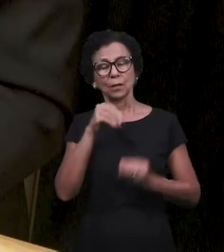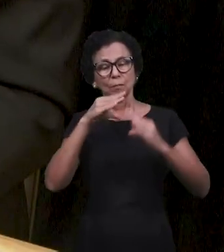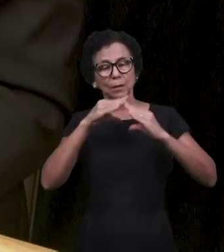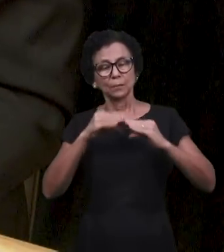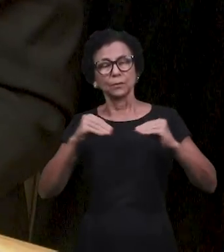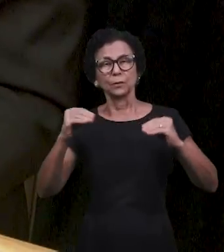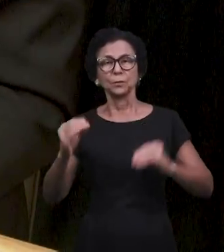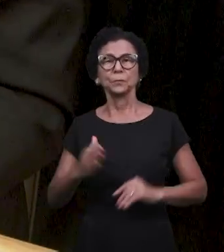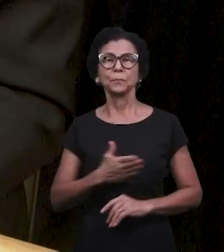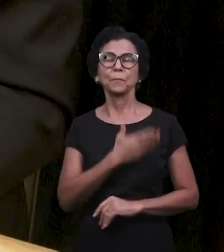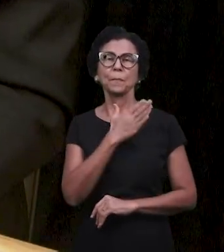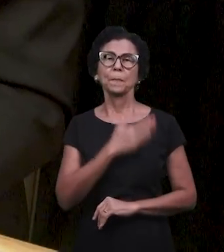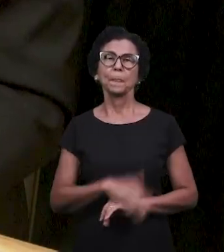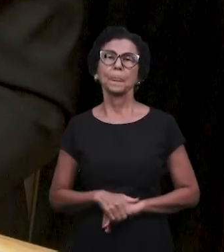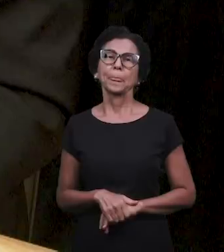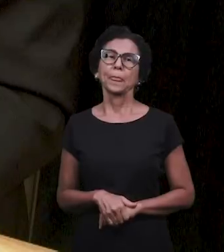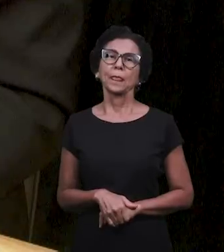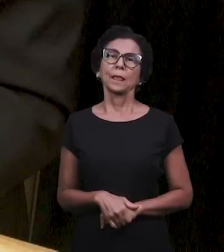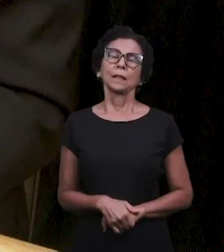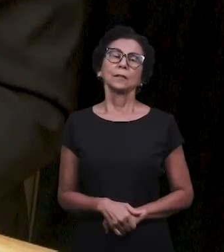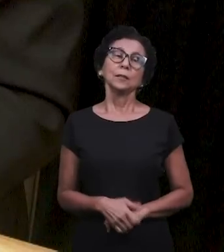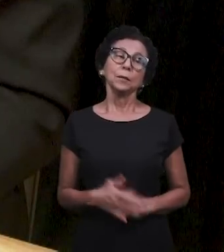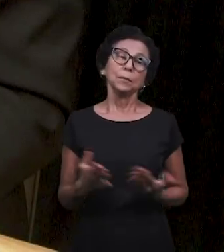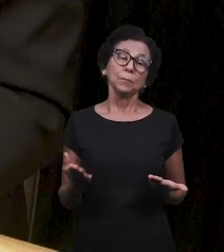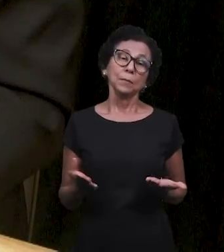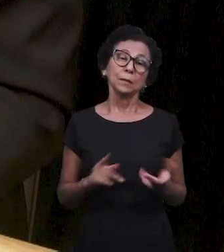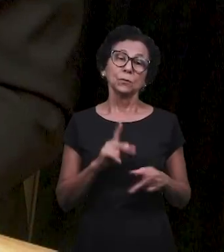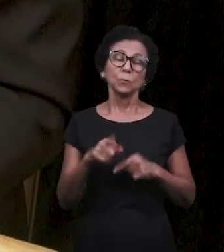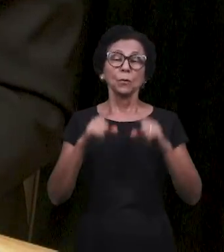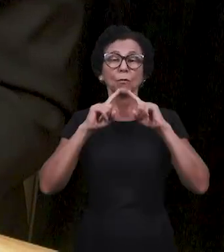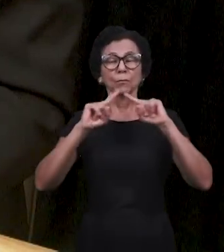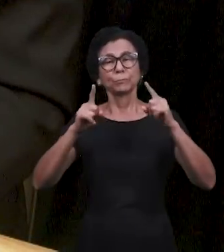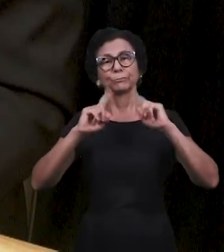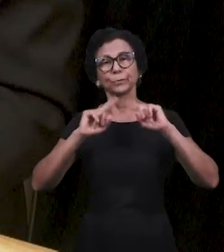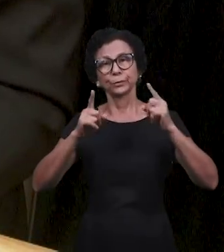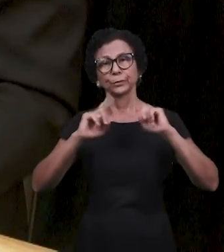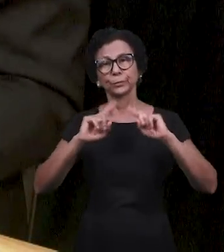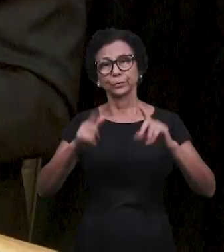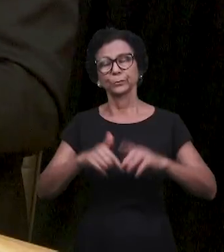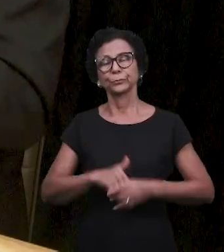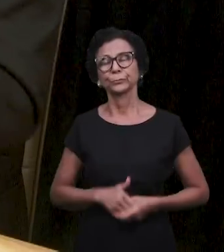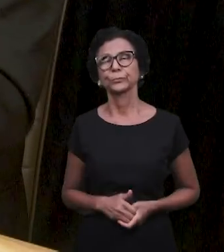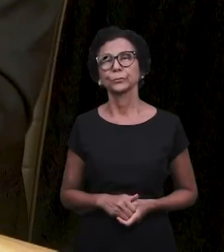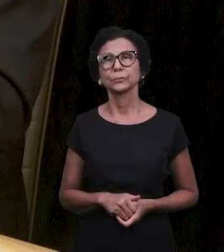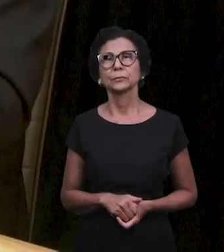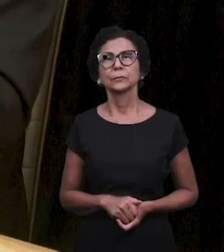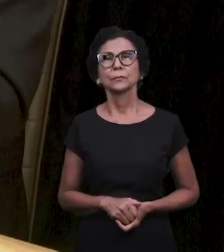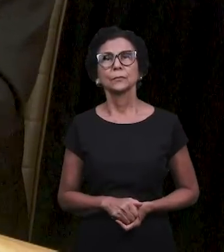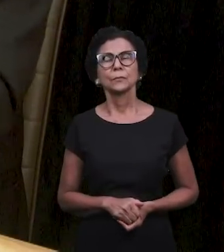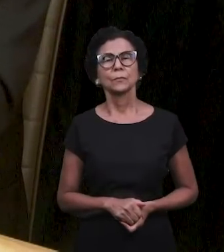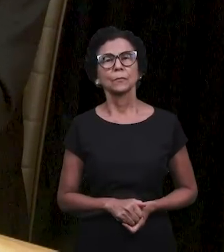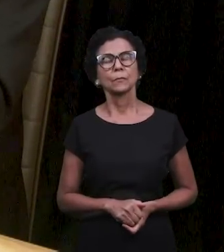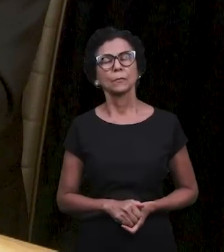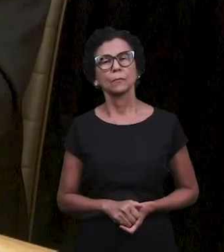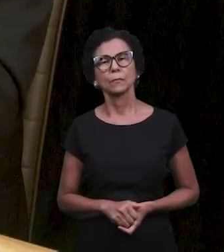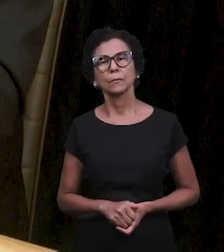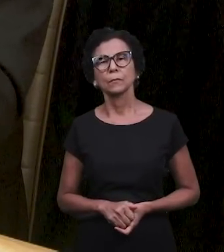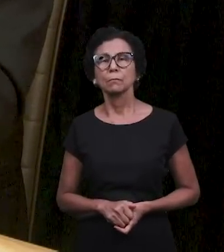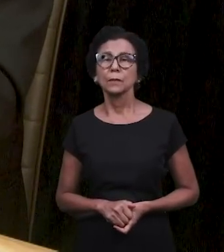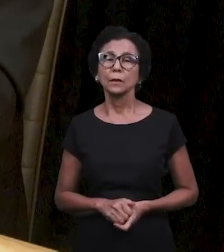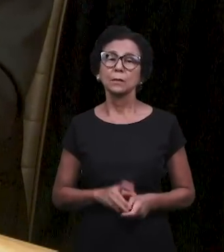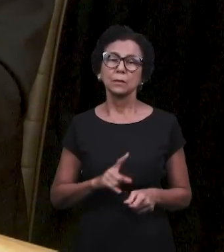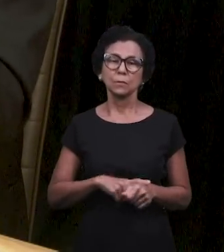novamente, é a murmuração. O homem, às vezes, a gente vê pessoas questionando, diante de